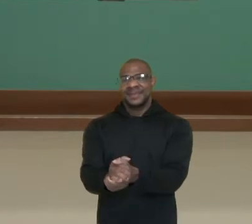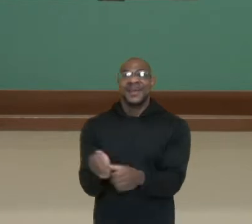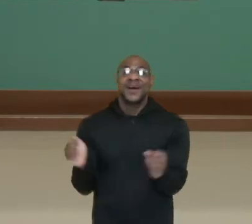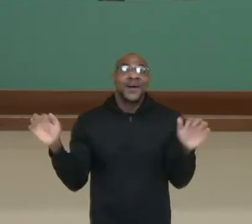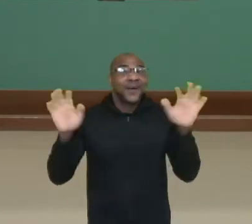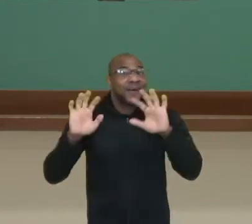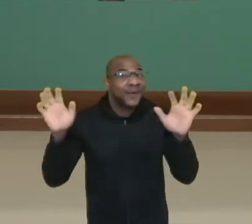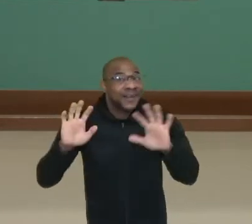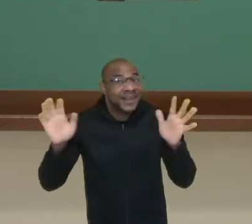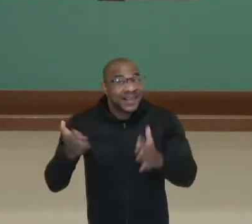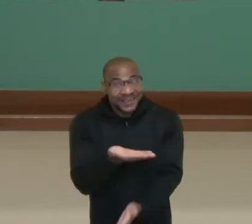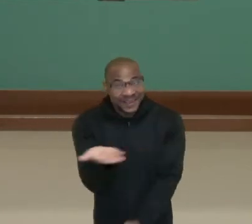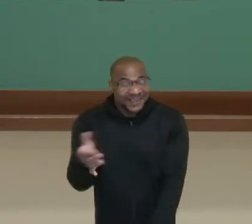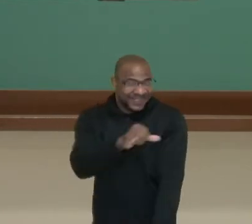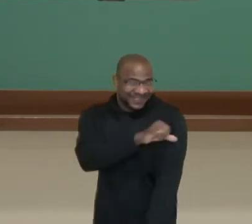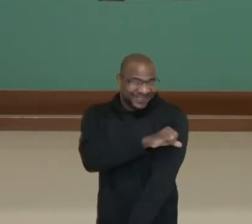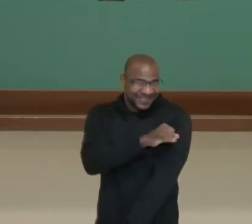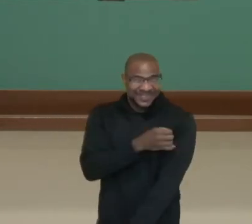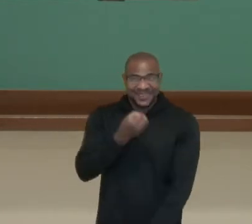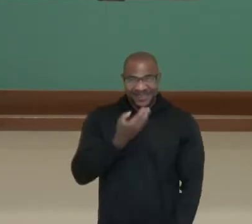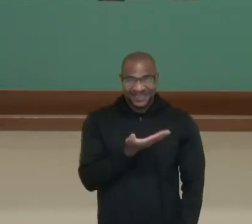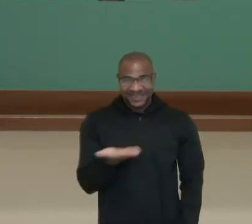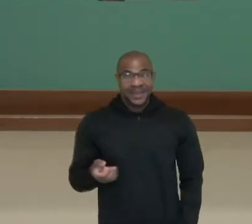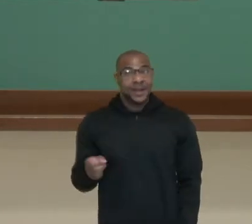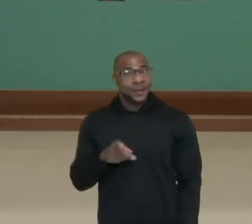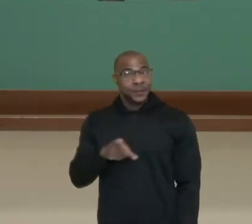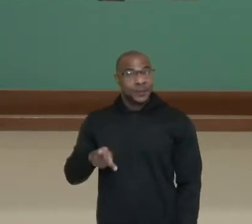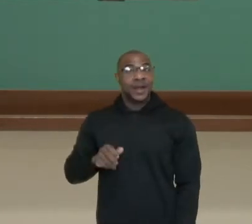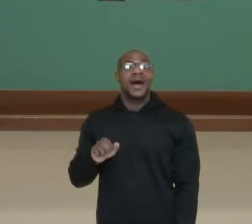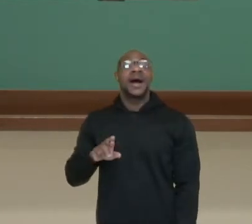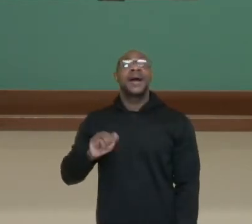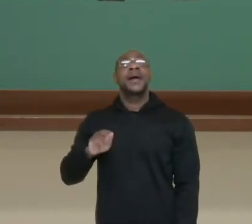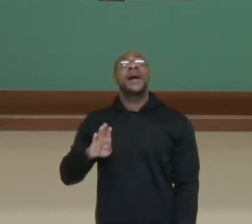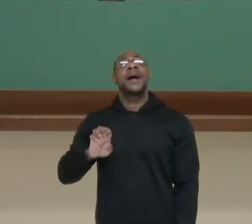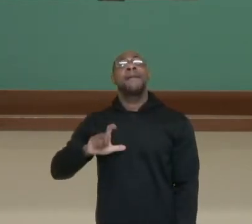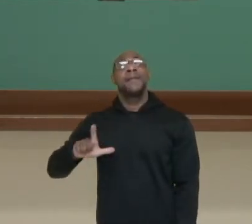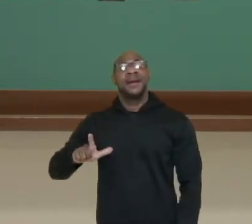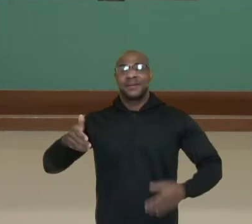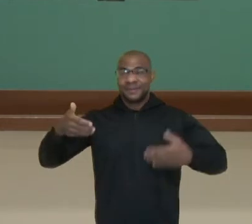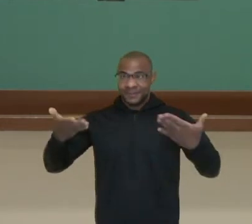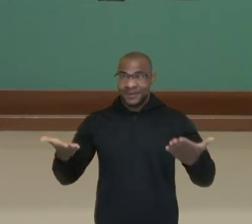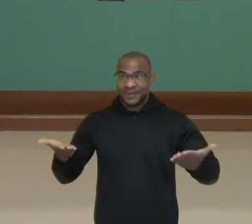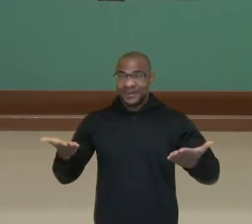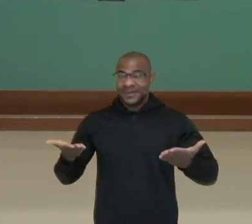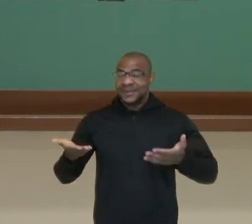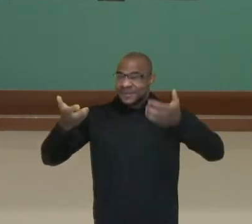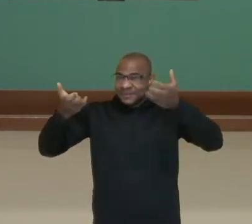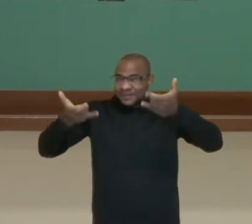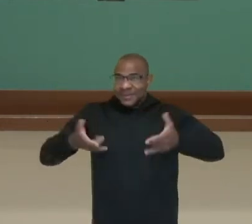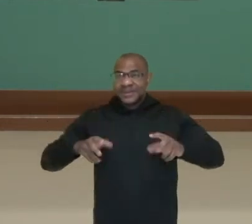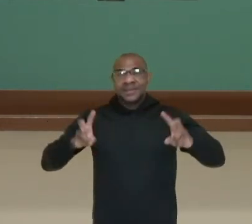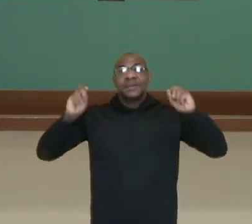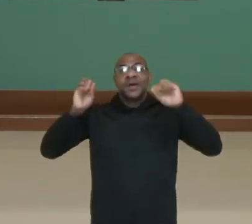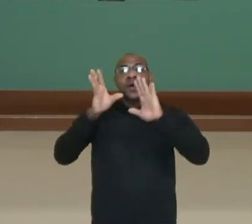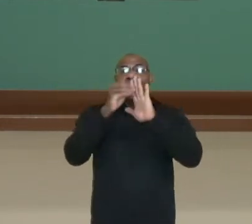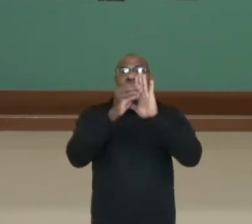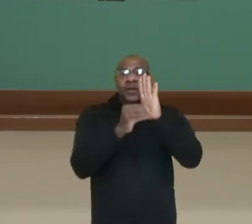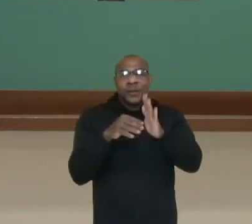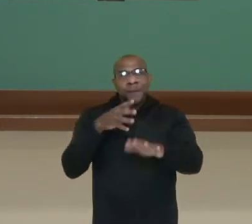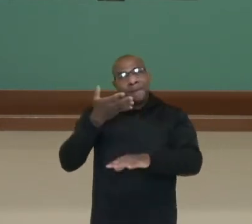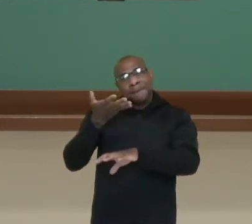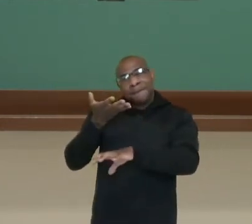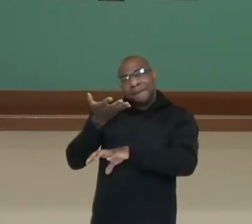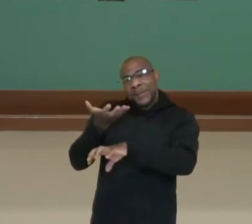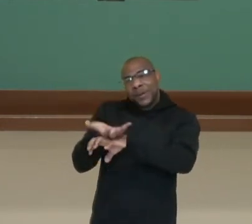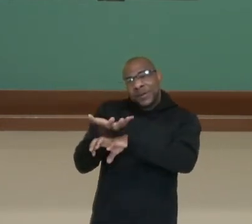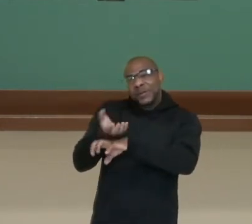Olá pessoal do 9º ano, tudo bem com vocês? Sou a professora Arabel e vamos juntos trabalhar um pouquinho de conteúdos matemáticos